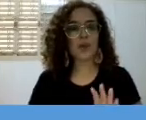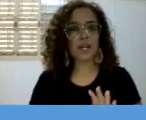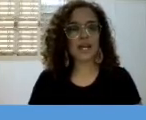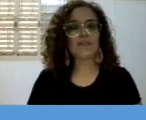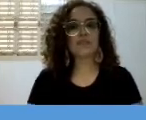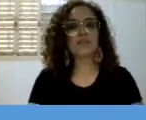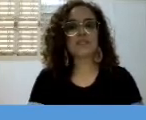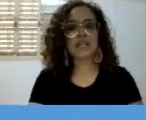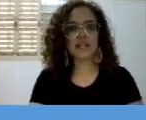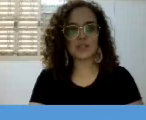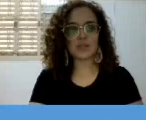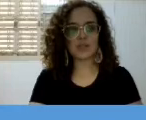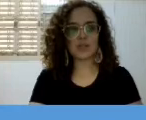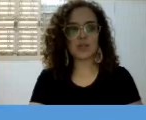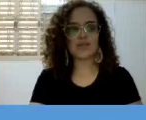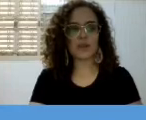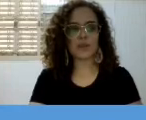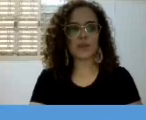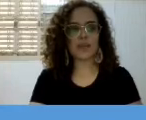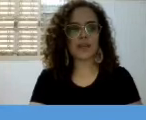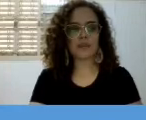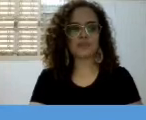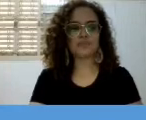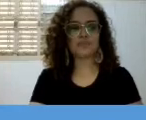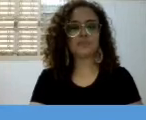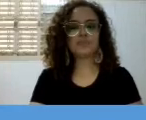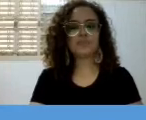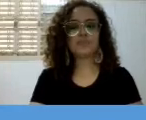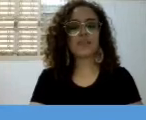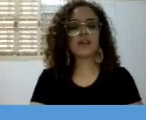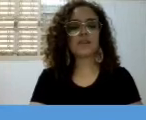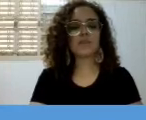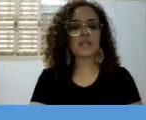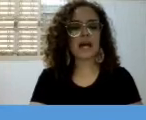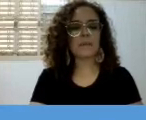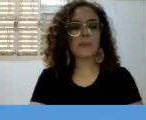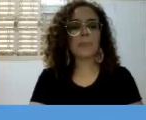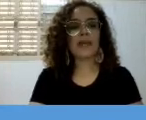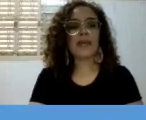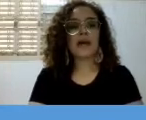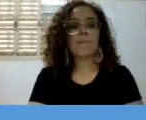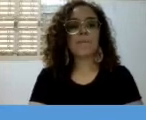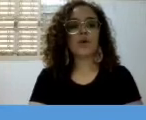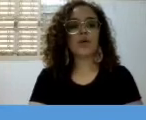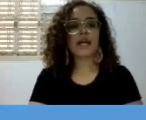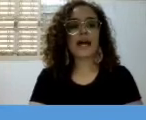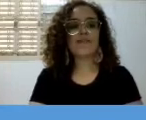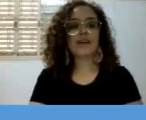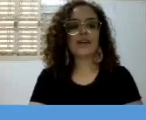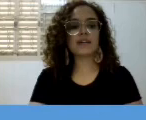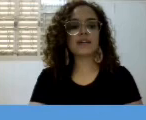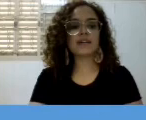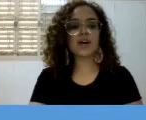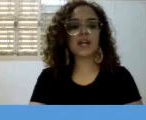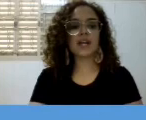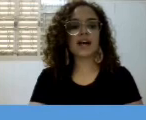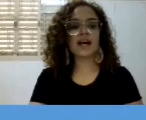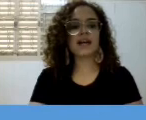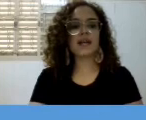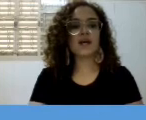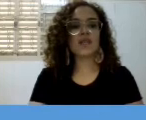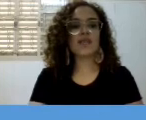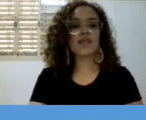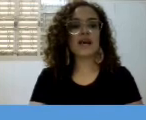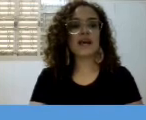cantiga. Olha lá, vamos fazer a leitura do refrão primeiro? Então vamos lá. Morava,